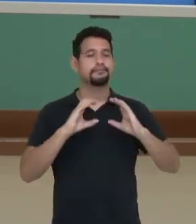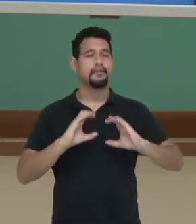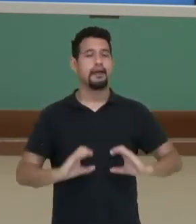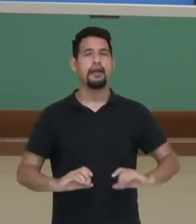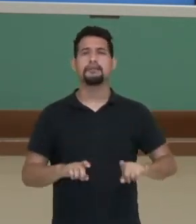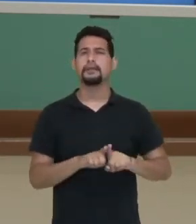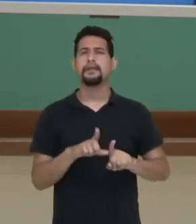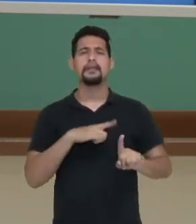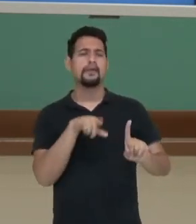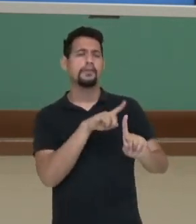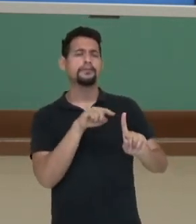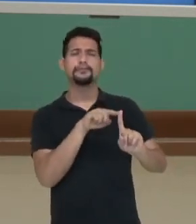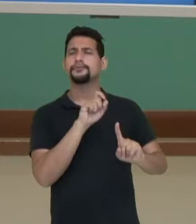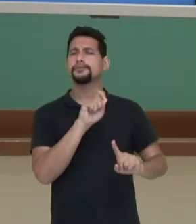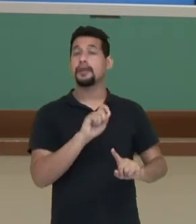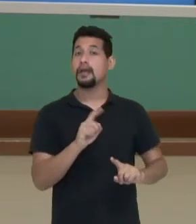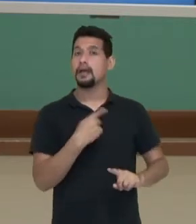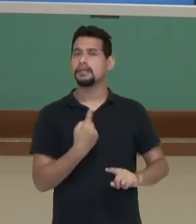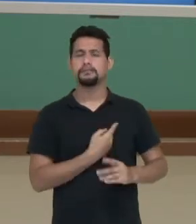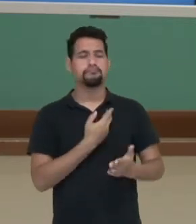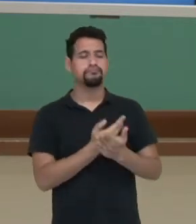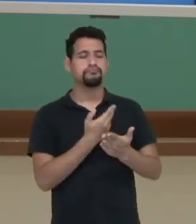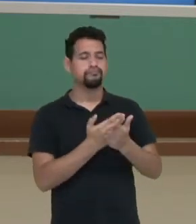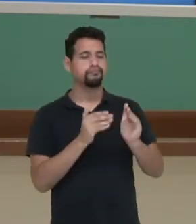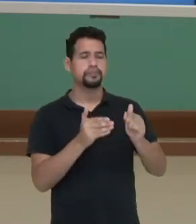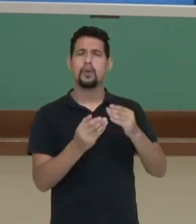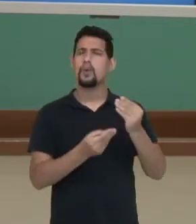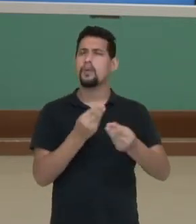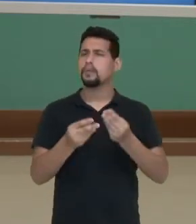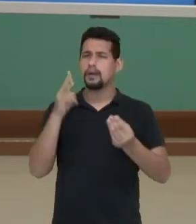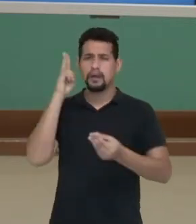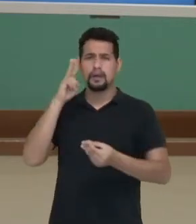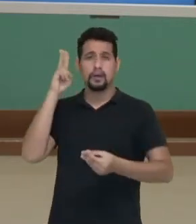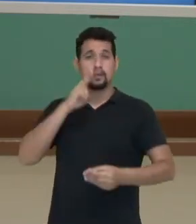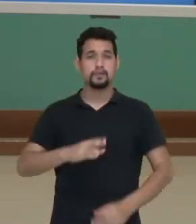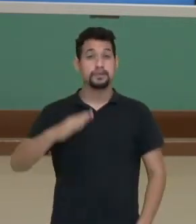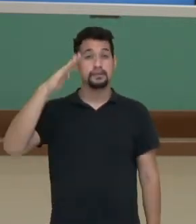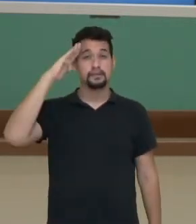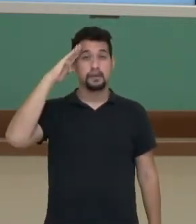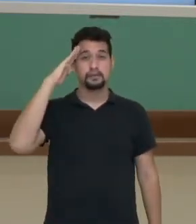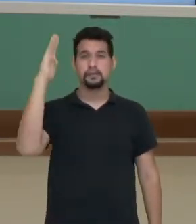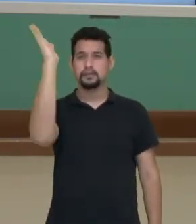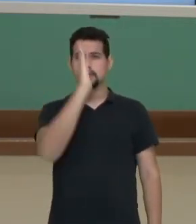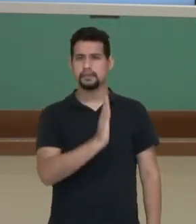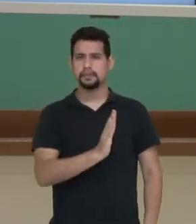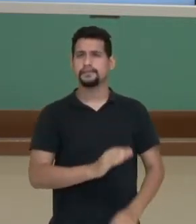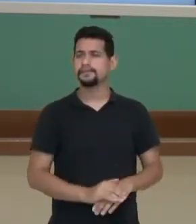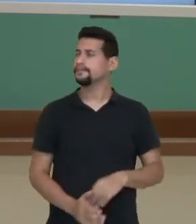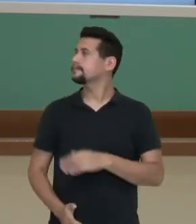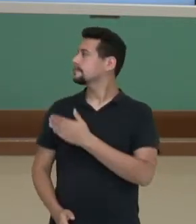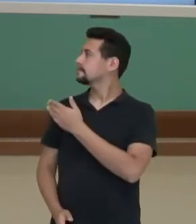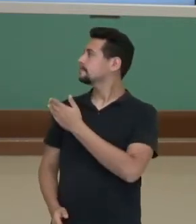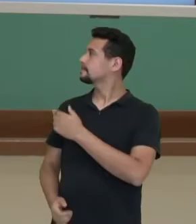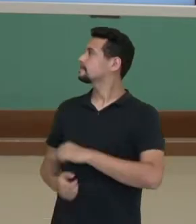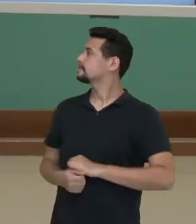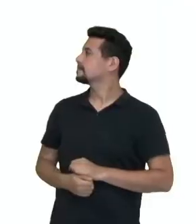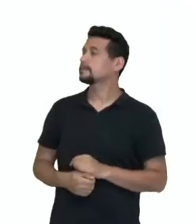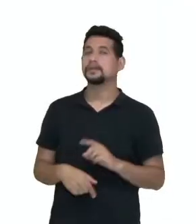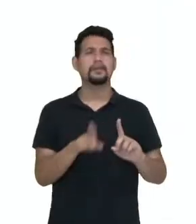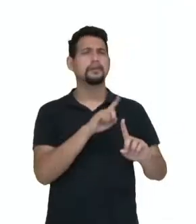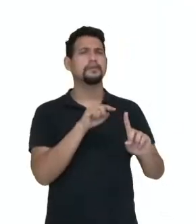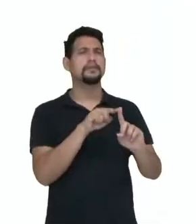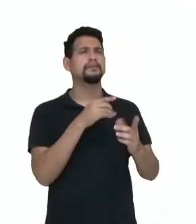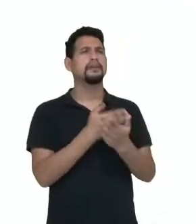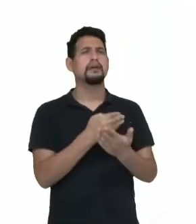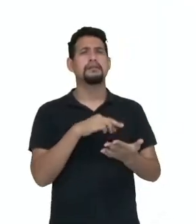como objetivo nós estudarmos a história do Exército Brasileiro. Então, o objetivo da nossa aula, como já